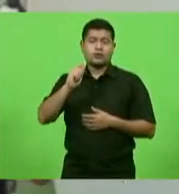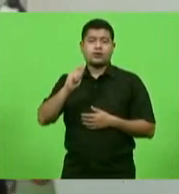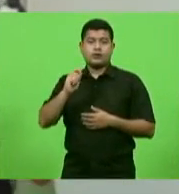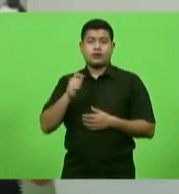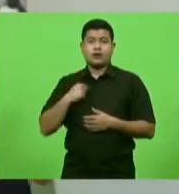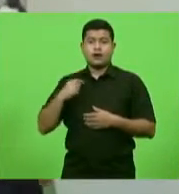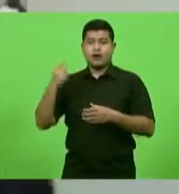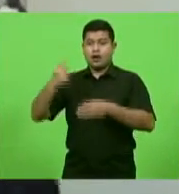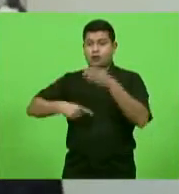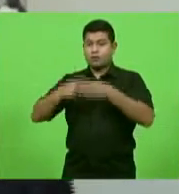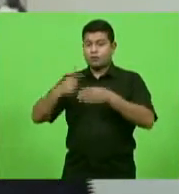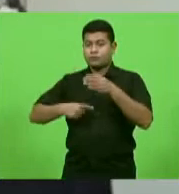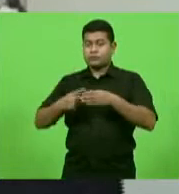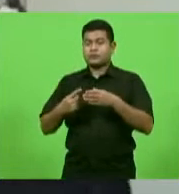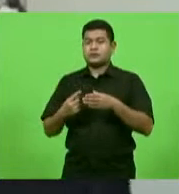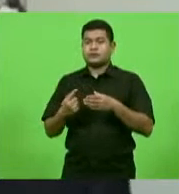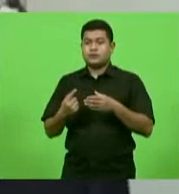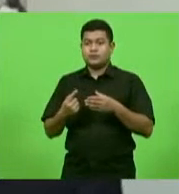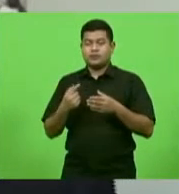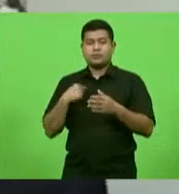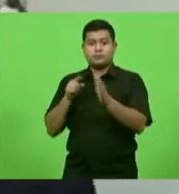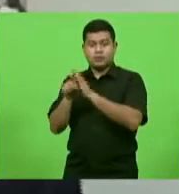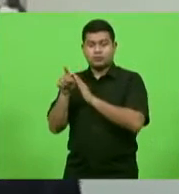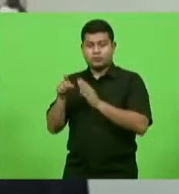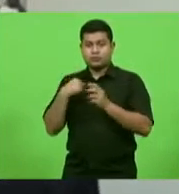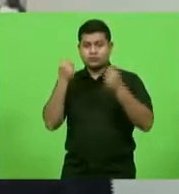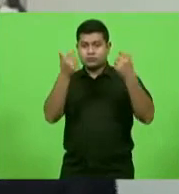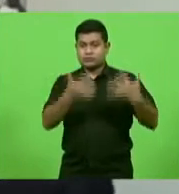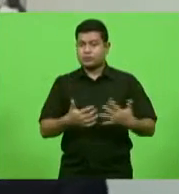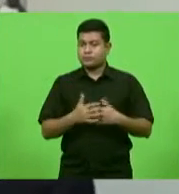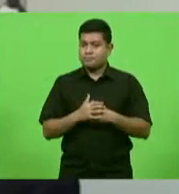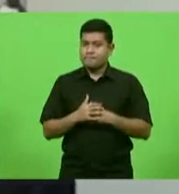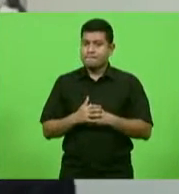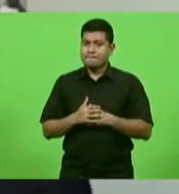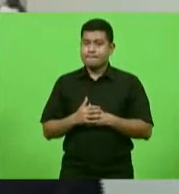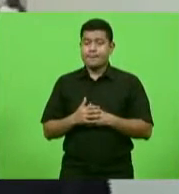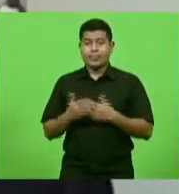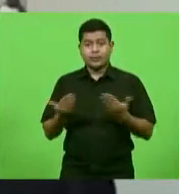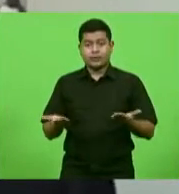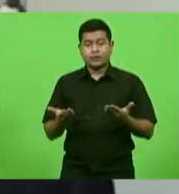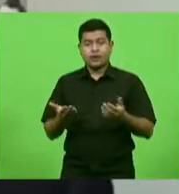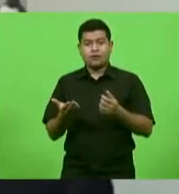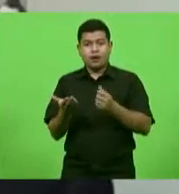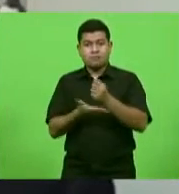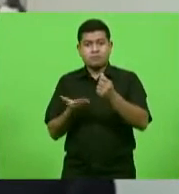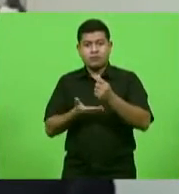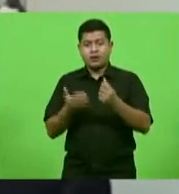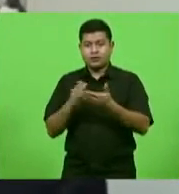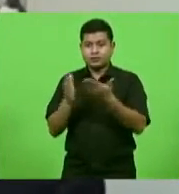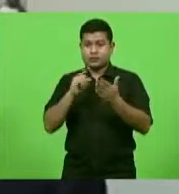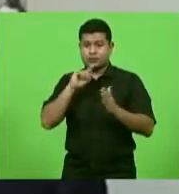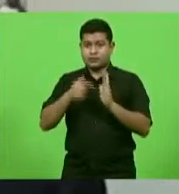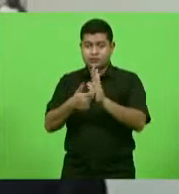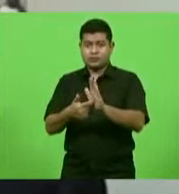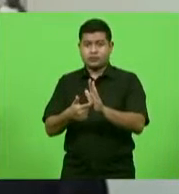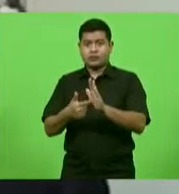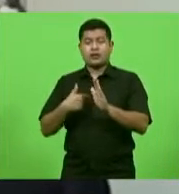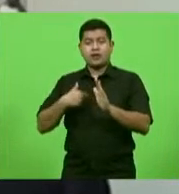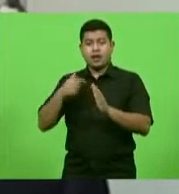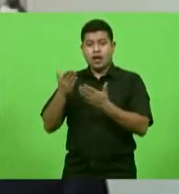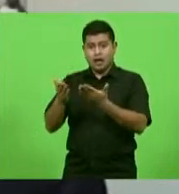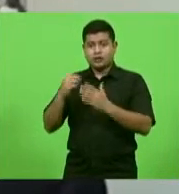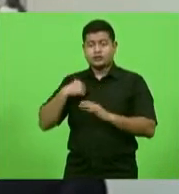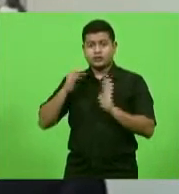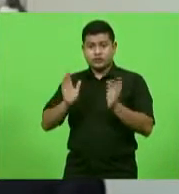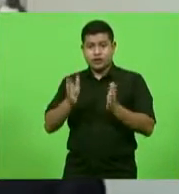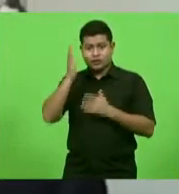para a Comissão Parlamentar de Inquérito. Entretanto, sustentam os autores da denúncia a existência de elementos que atestam conhecimento dos fatos